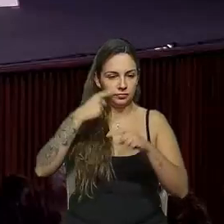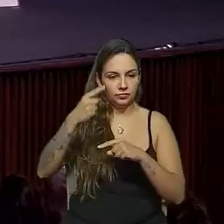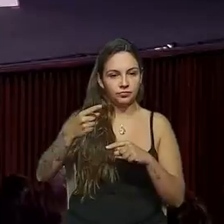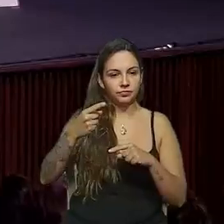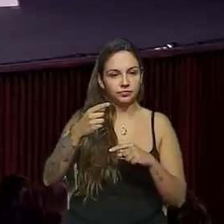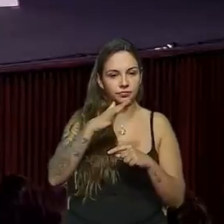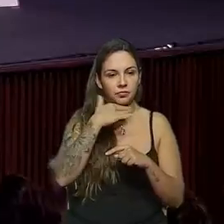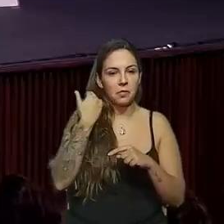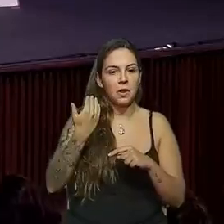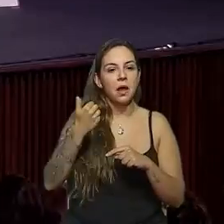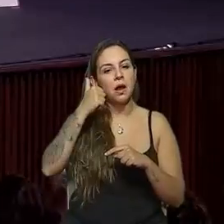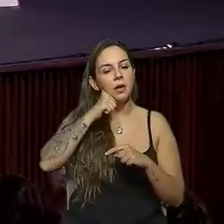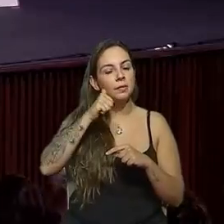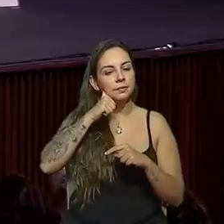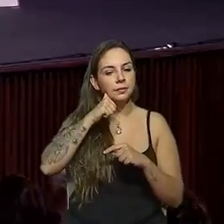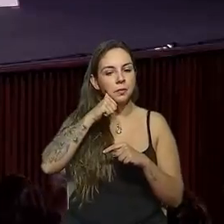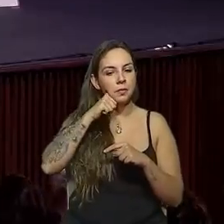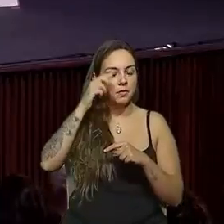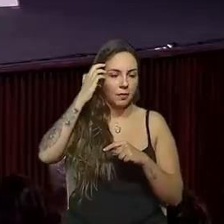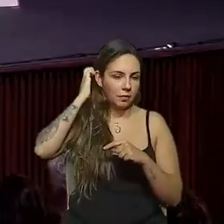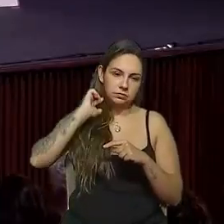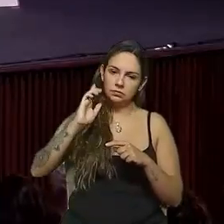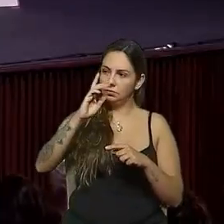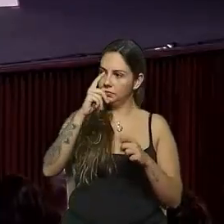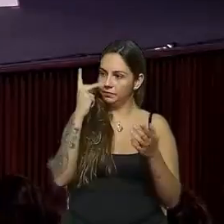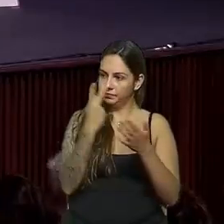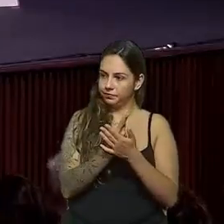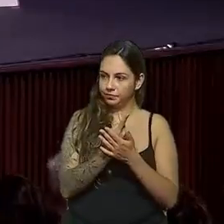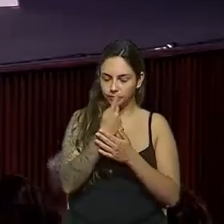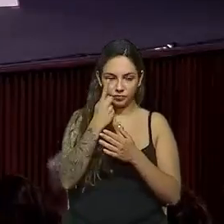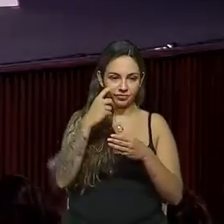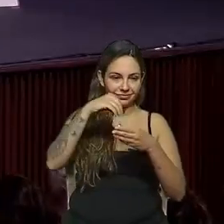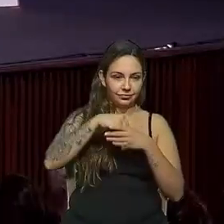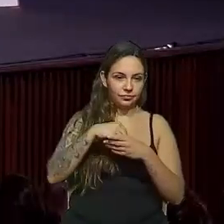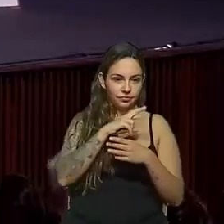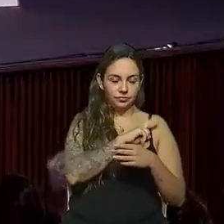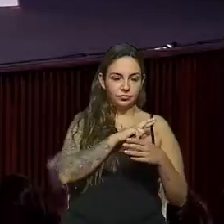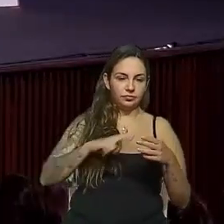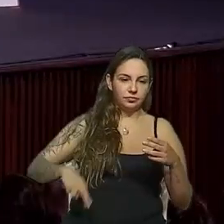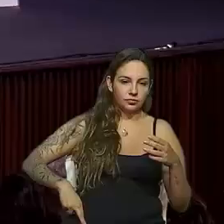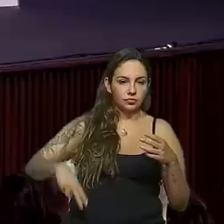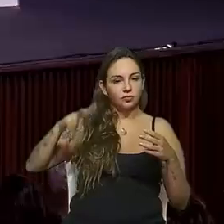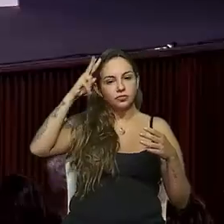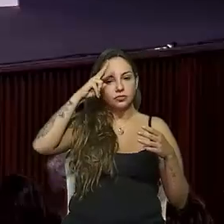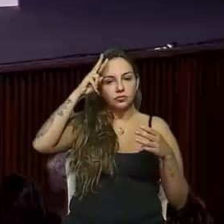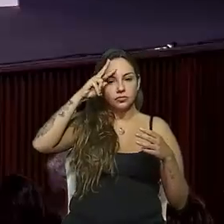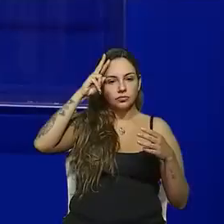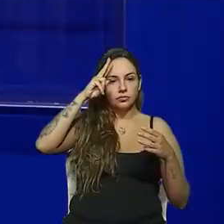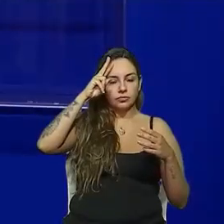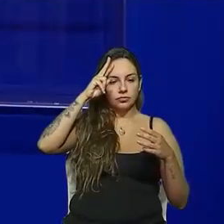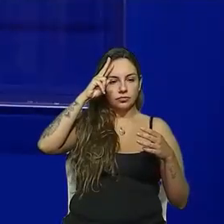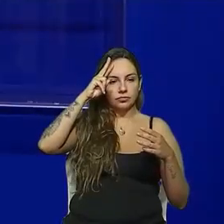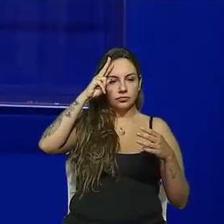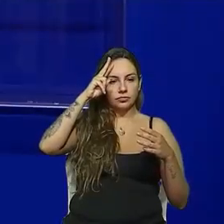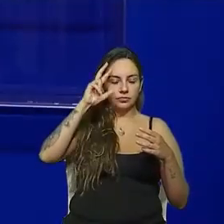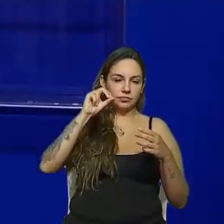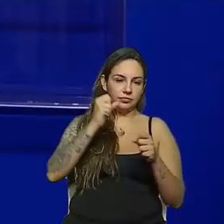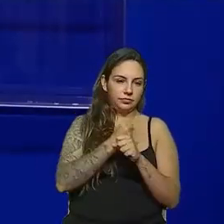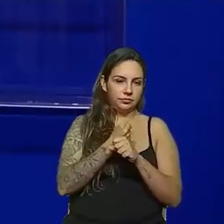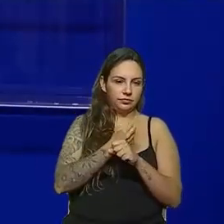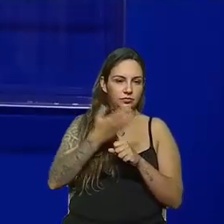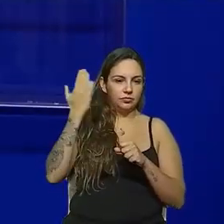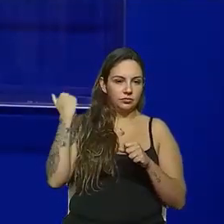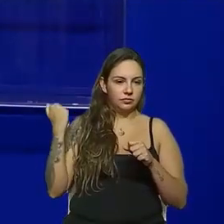do assassinato de Vladimir Herzog, aconteceu um ato interreligioso, lembrando aquele ato ecumênico de 50